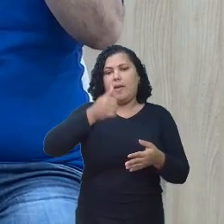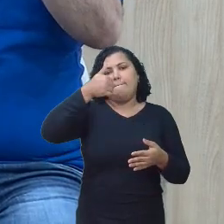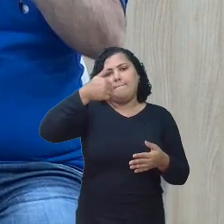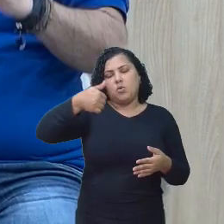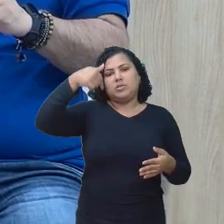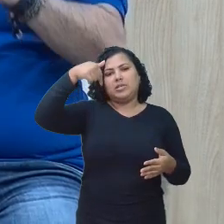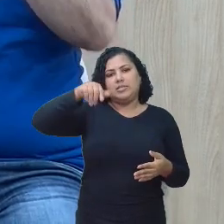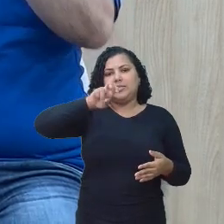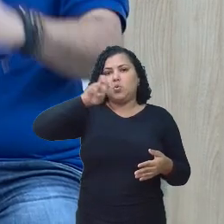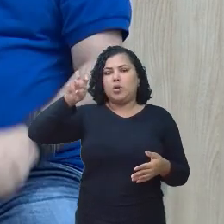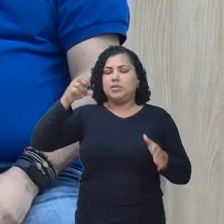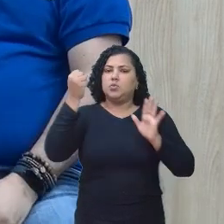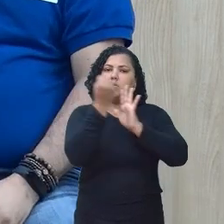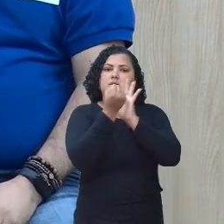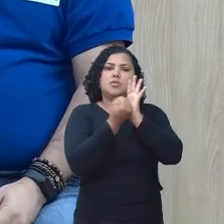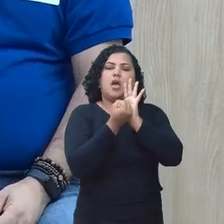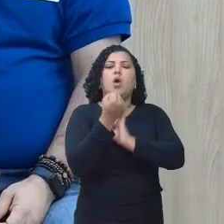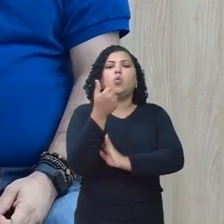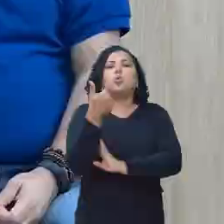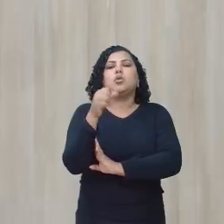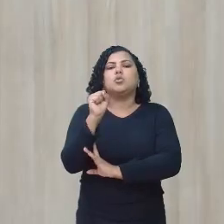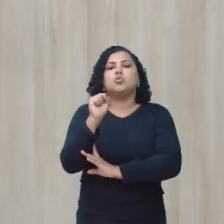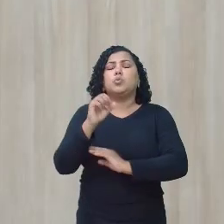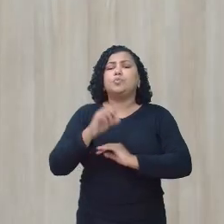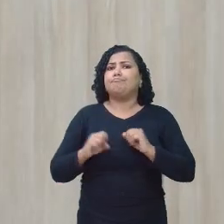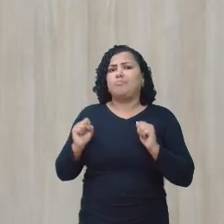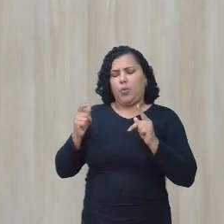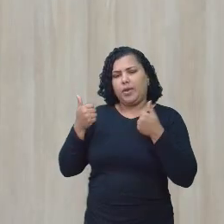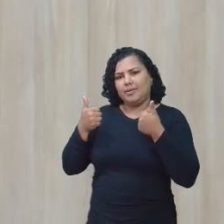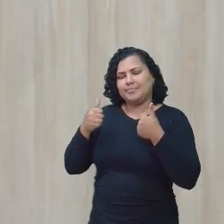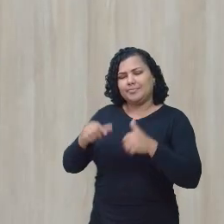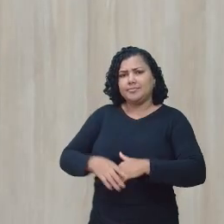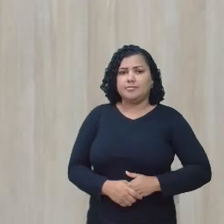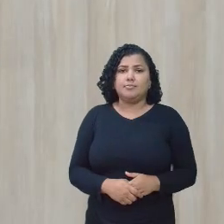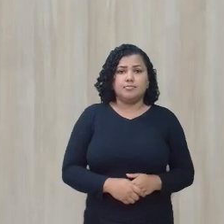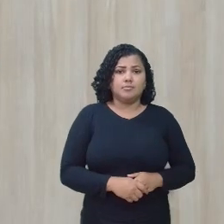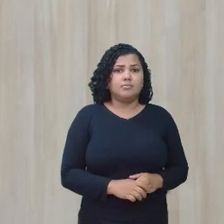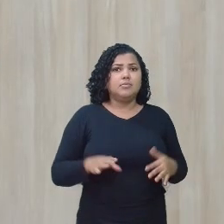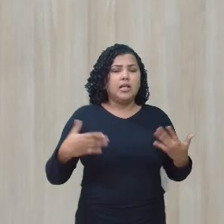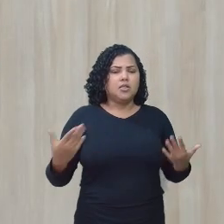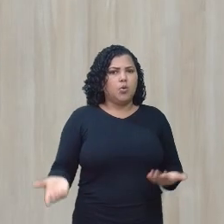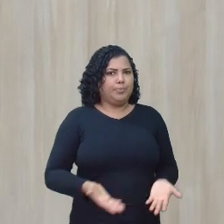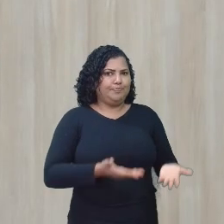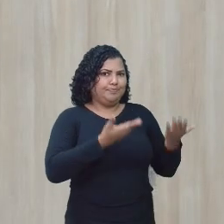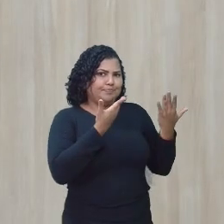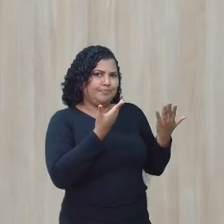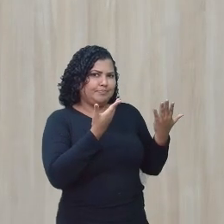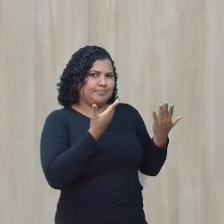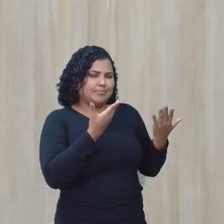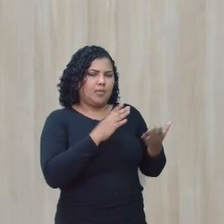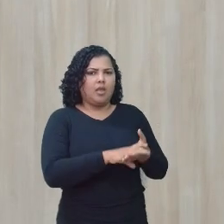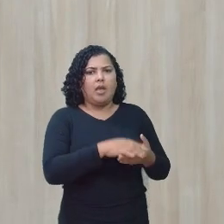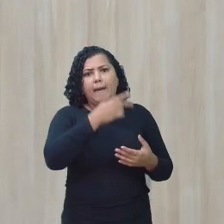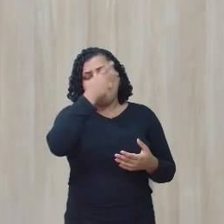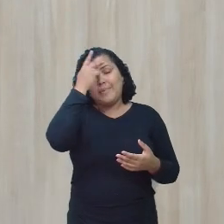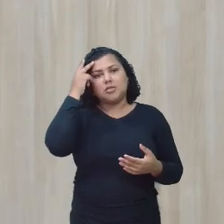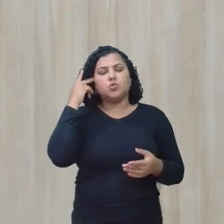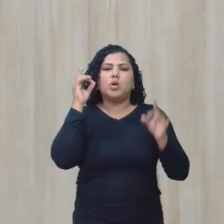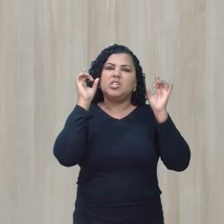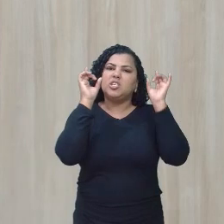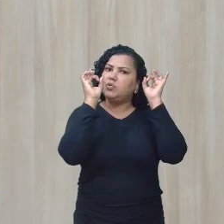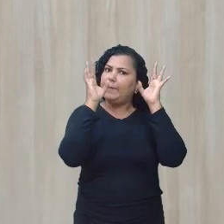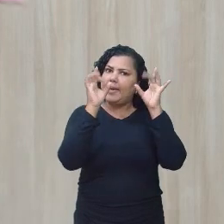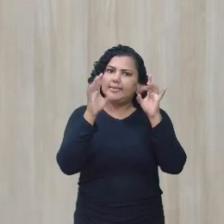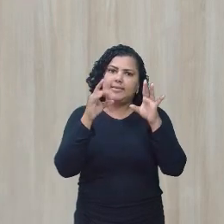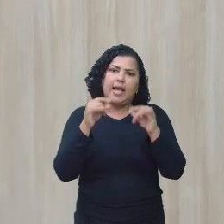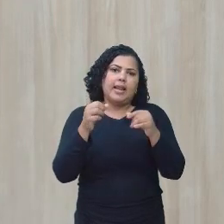século XVIII. Beleza, Luciano. Então, esses sujeitos carregadores, inclusive, eram, né, especialistas, né,